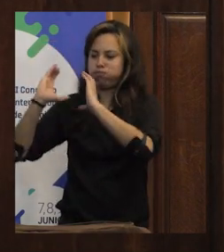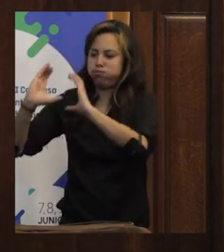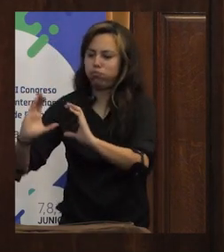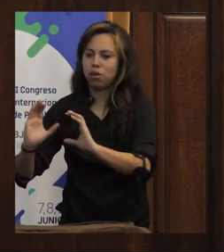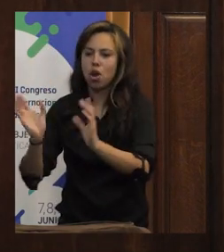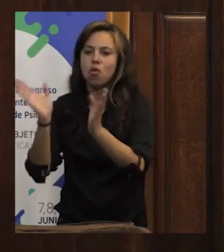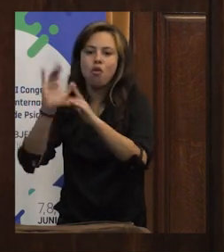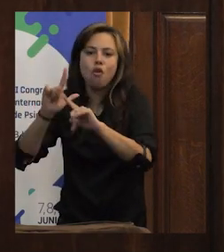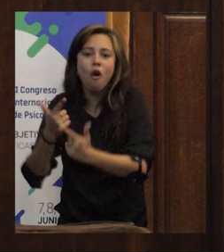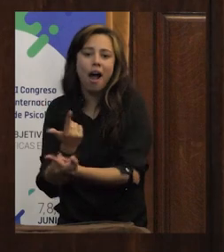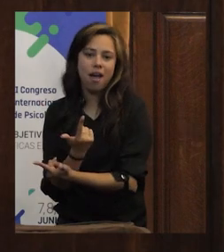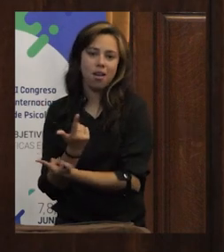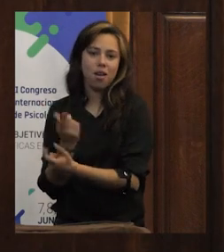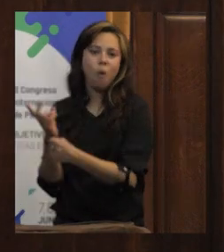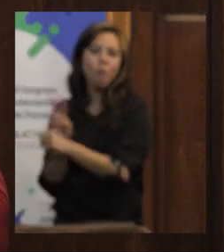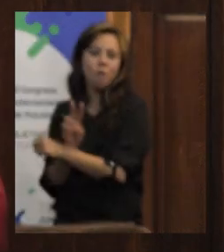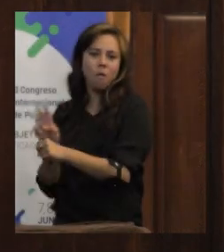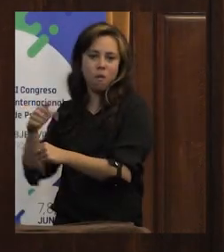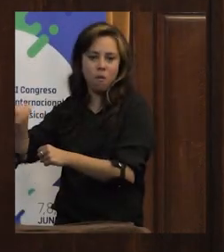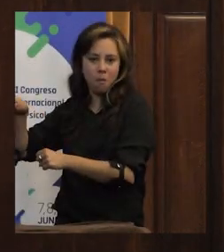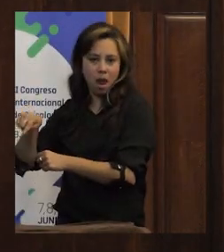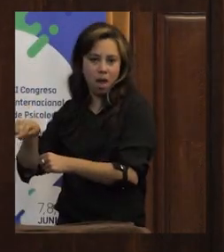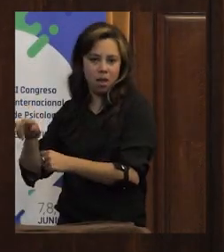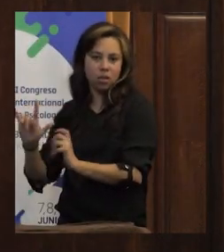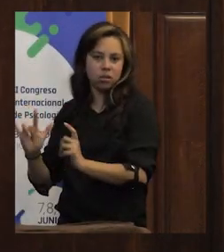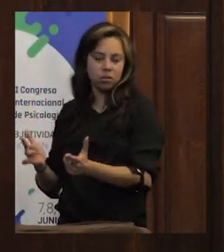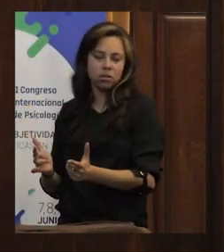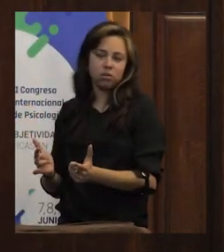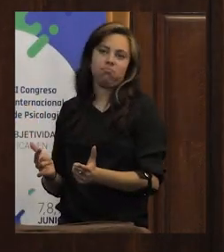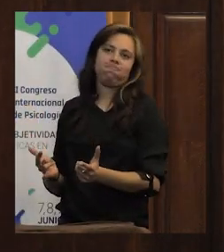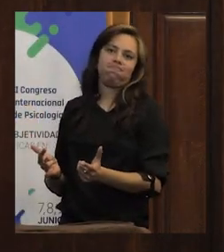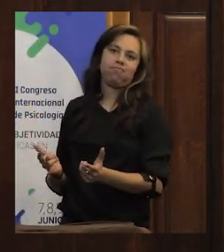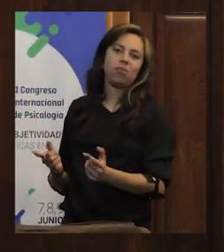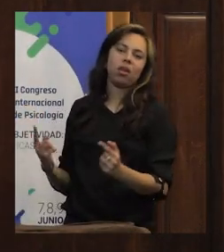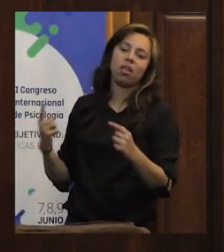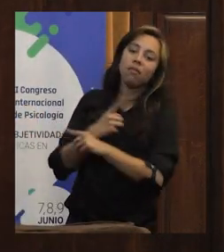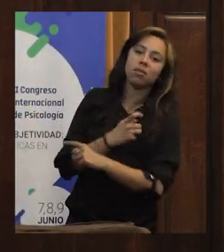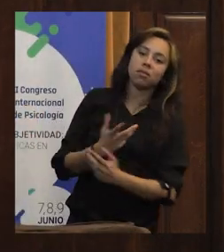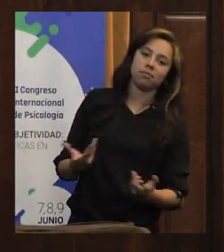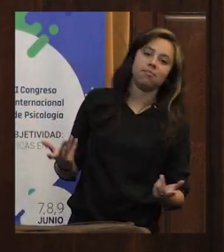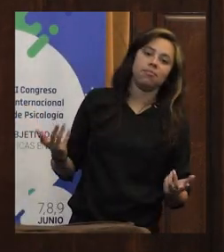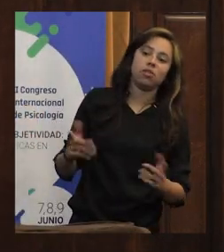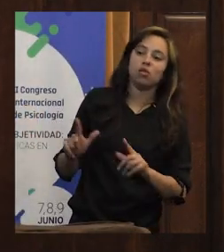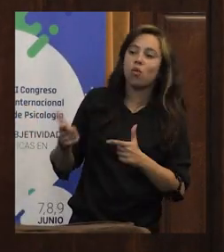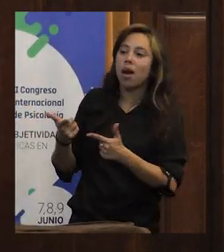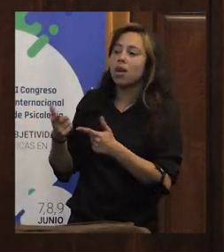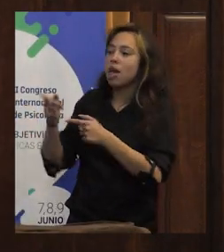No es imposible, mas en general no se encuentra espacio.